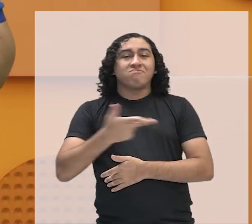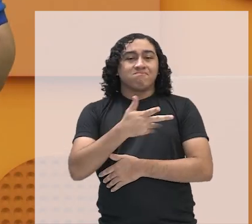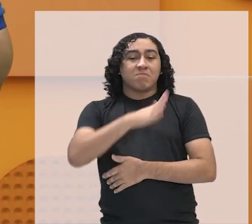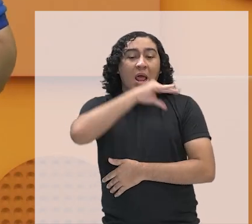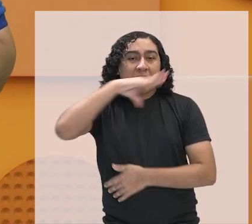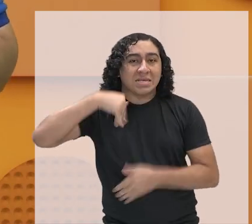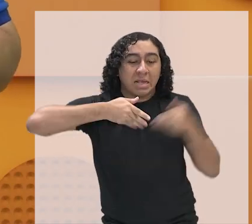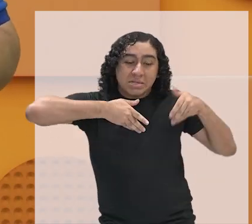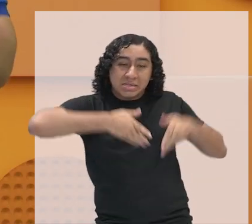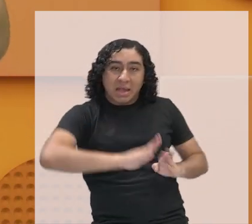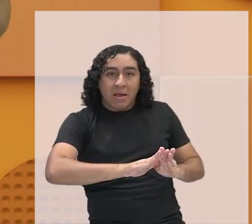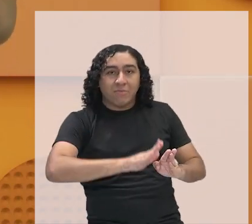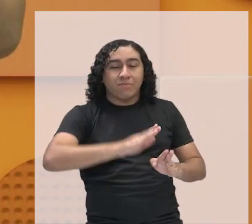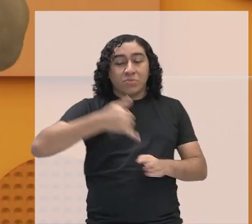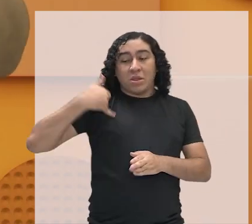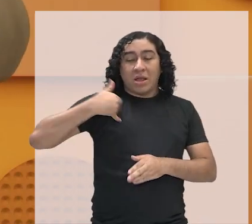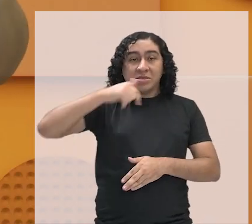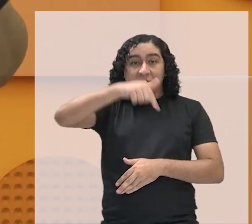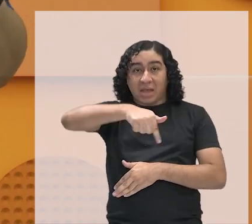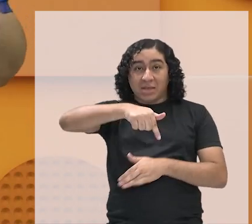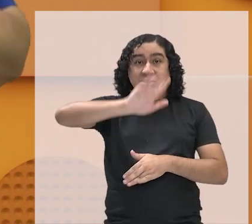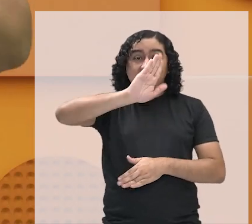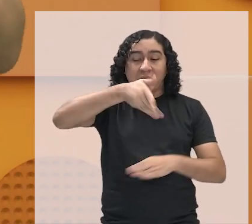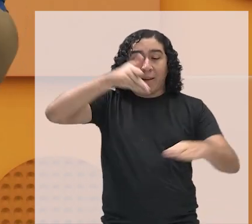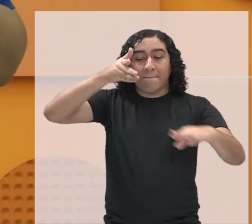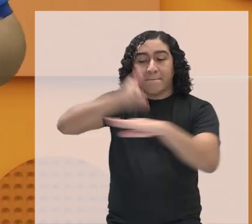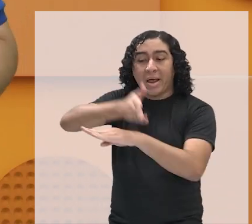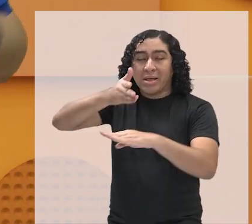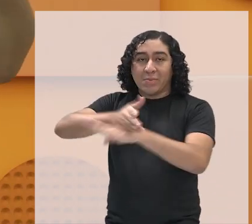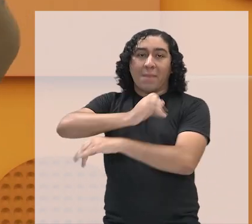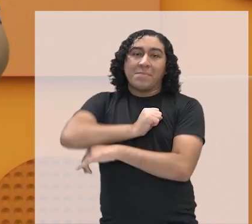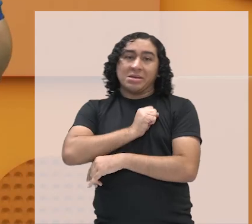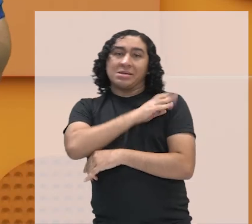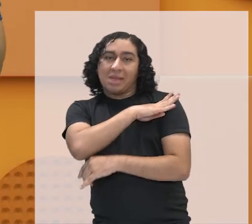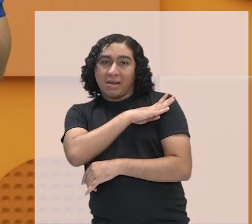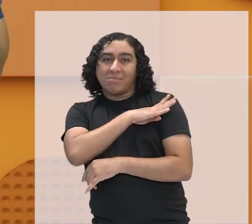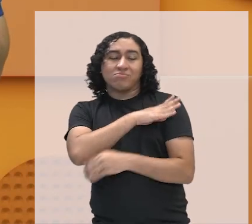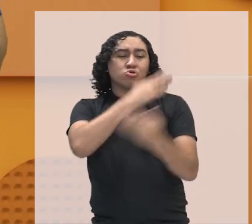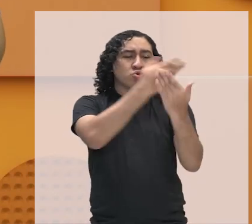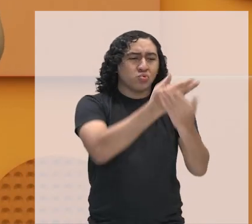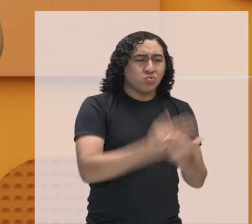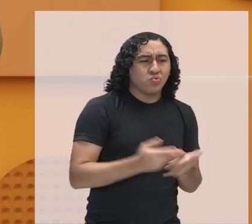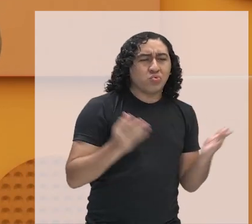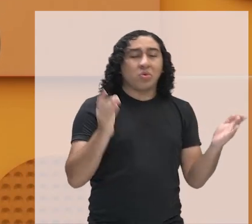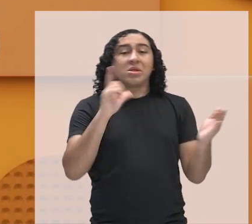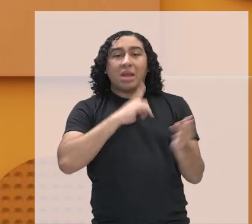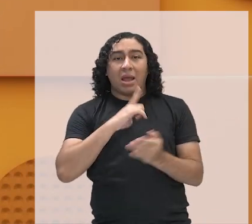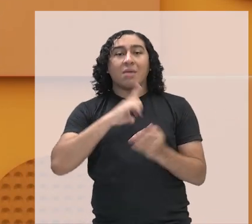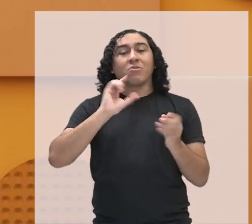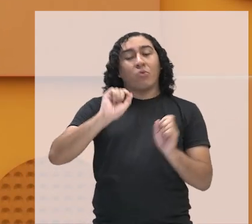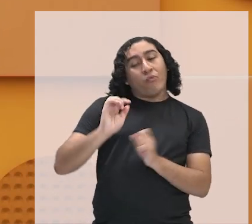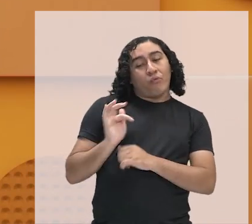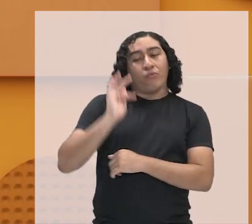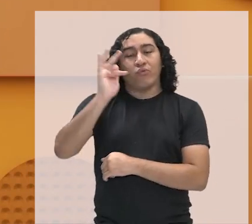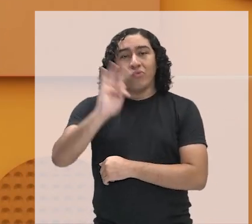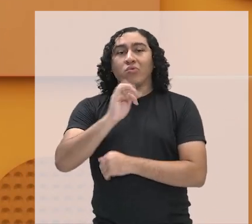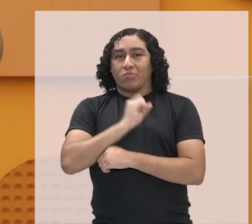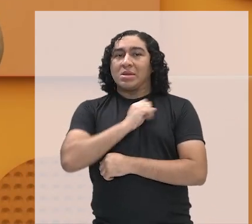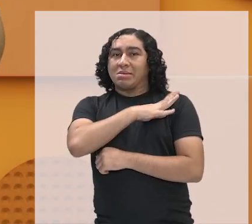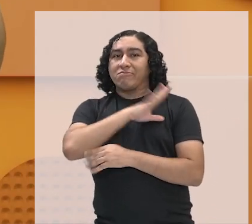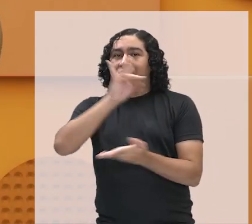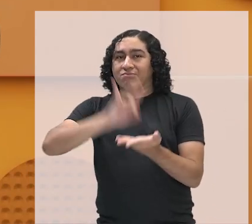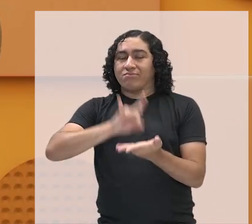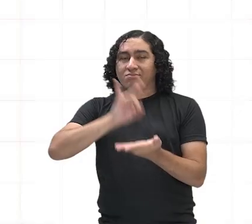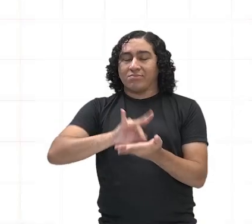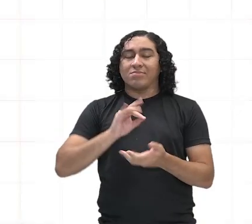aí, a fazer o quê, né? Todos aí, né, os estudos para se tornar, então, um grande combatente, beleza? Olha